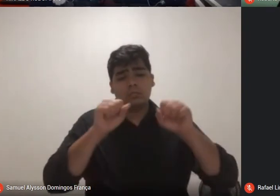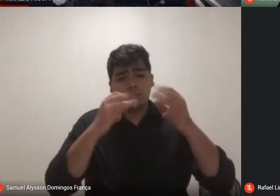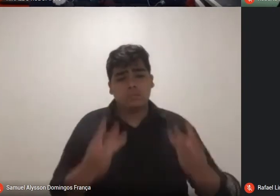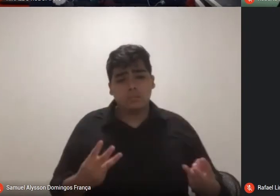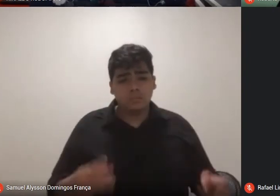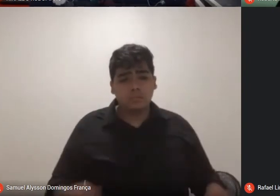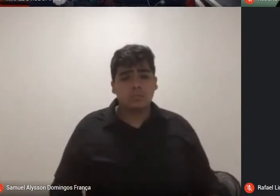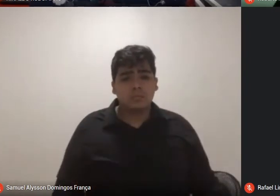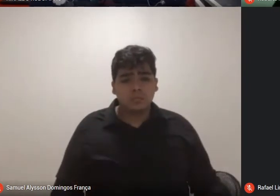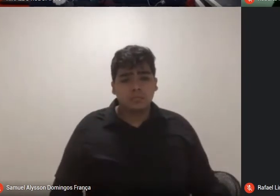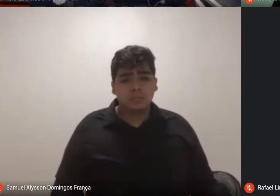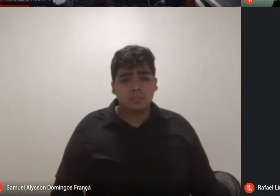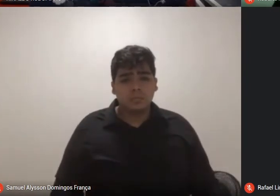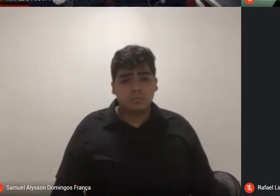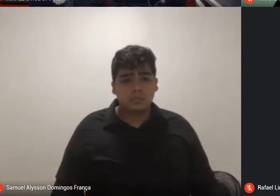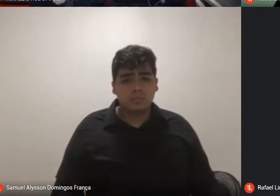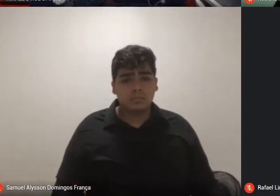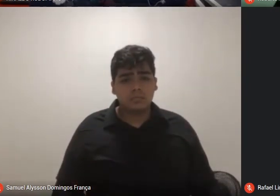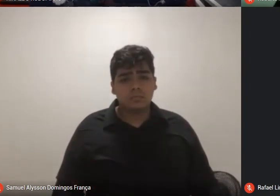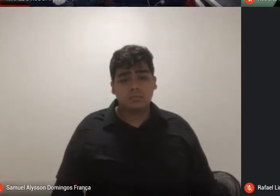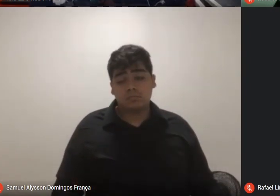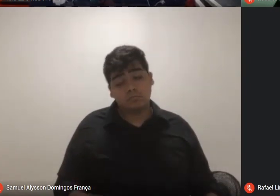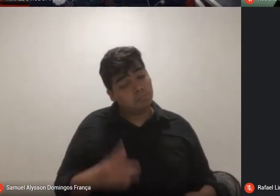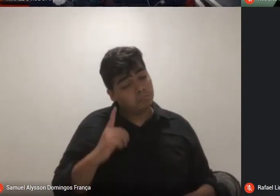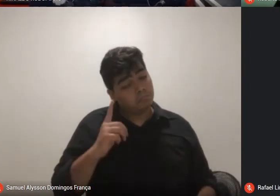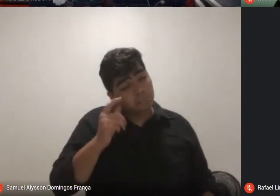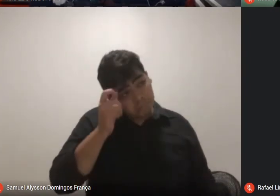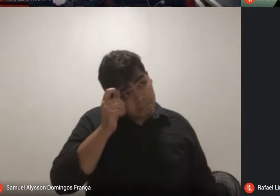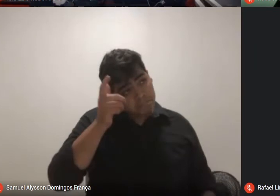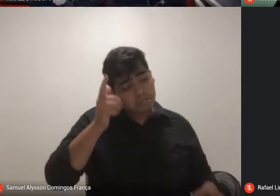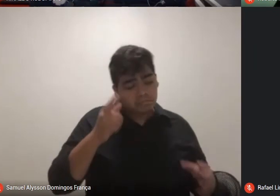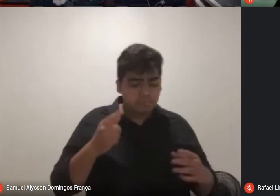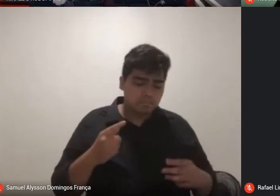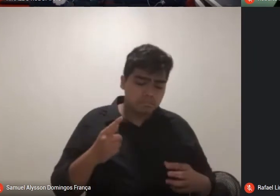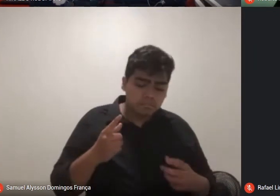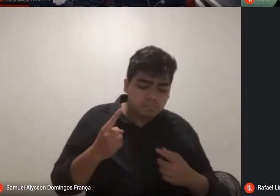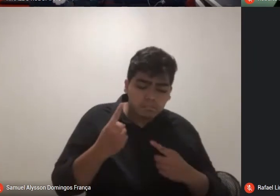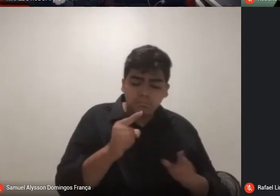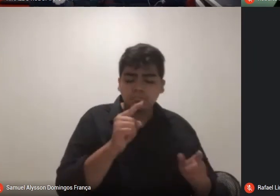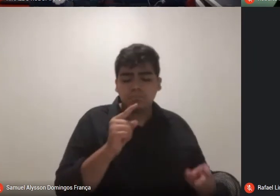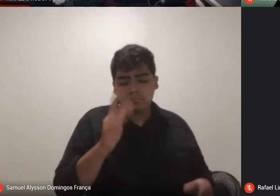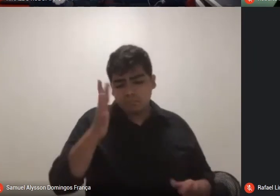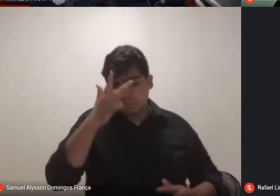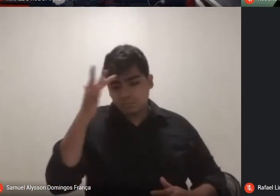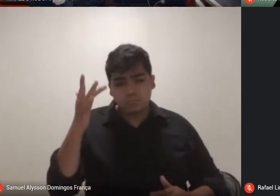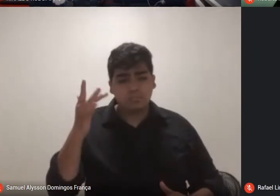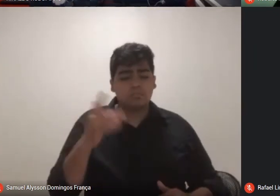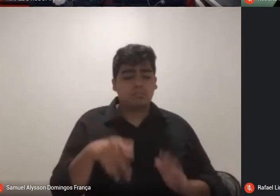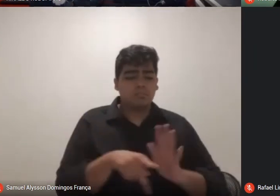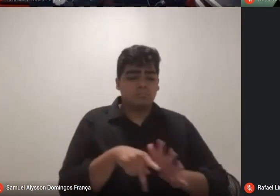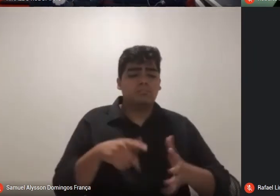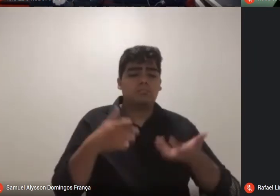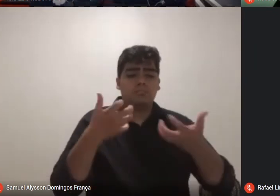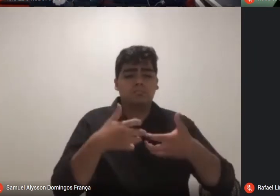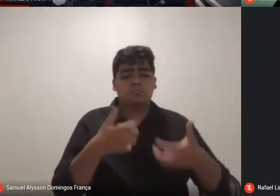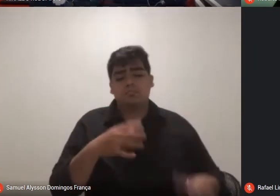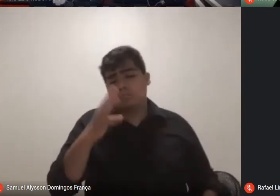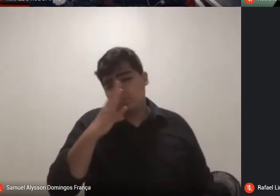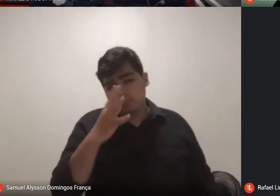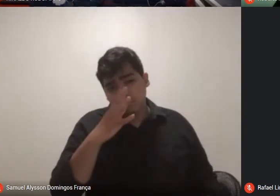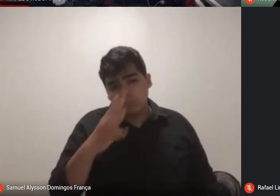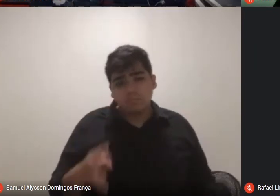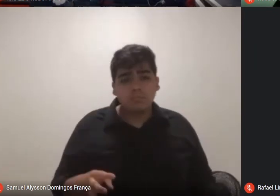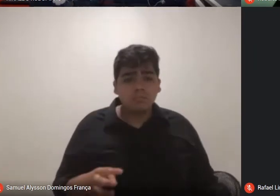Isso. E, assim, fazendo uma provocação a colegas do IF que estão aqui assistindo, eu